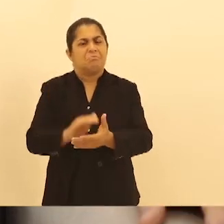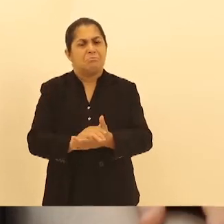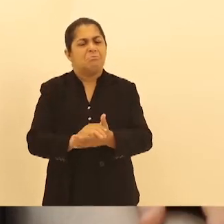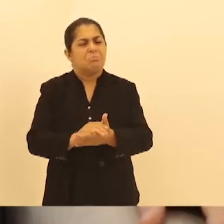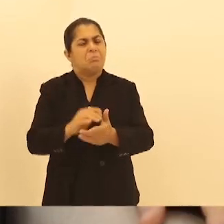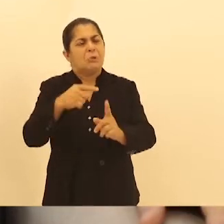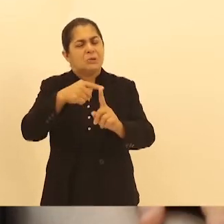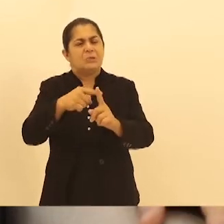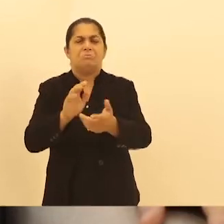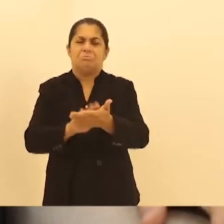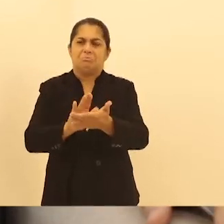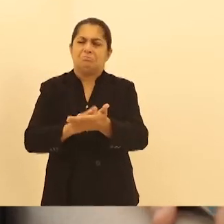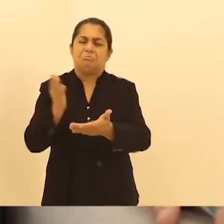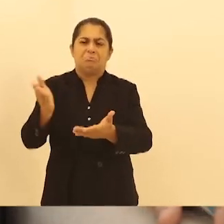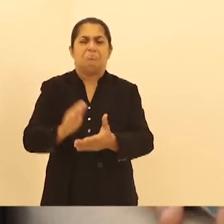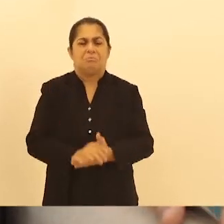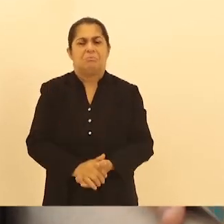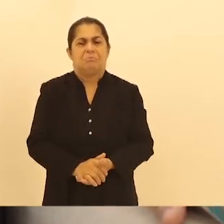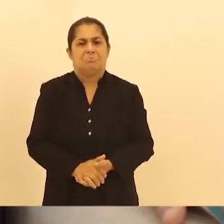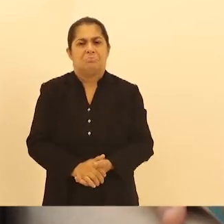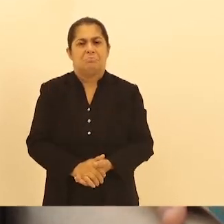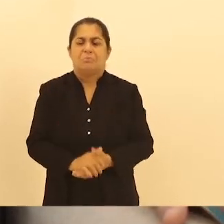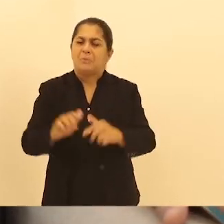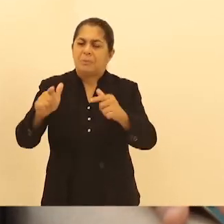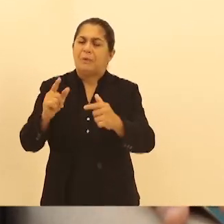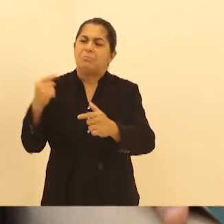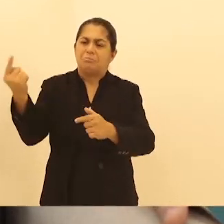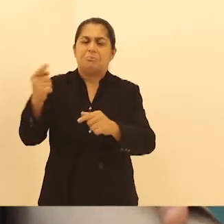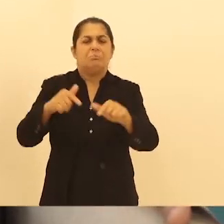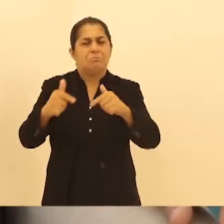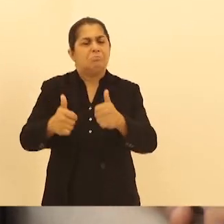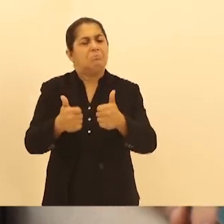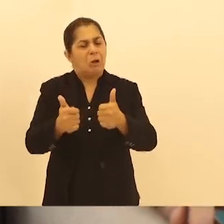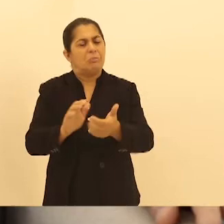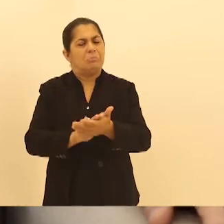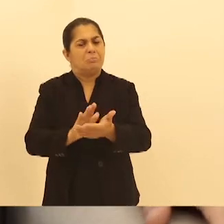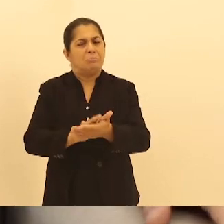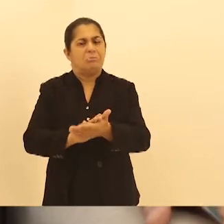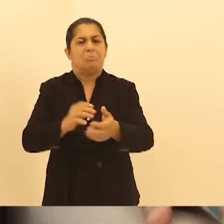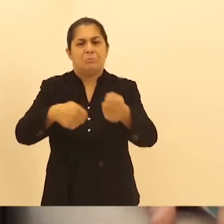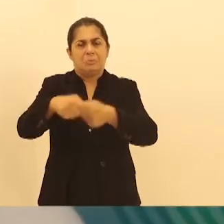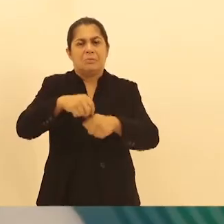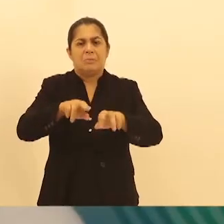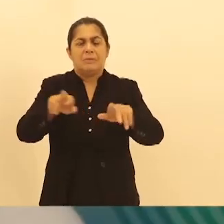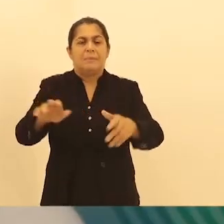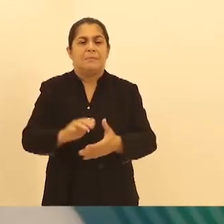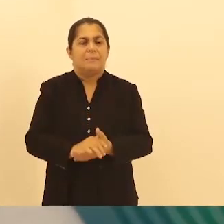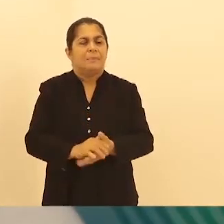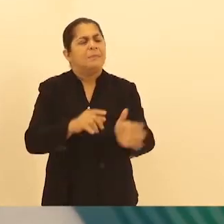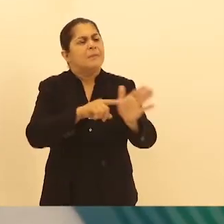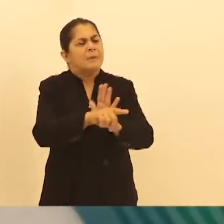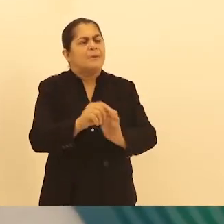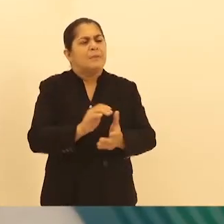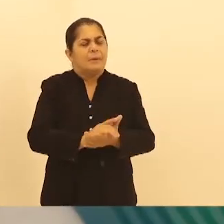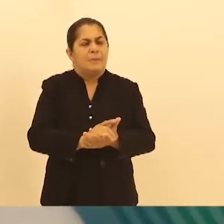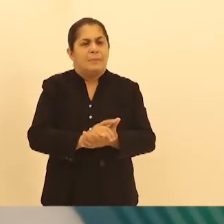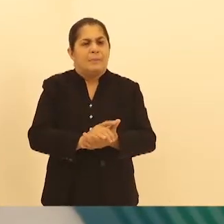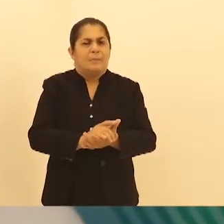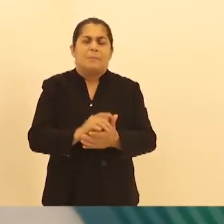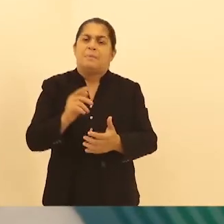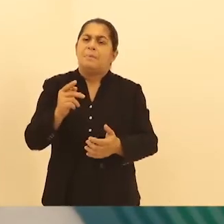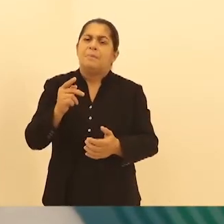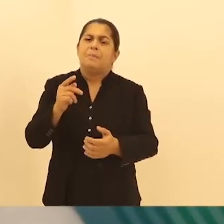de também elogiar a todos que fazem a administração procurada a ouvidoria do ministério